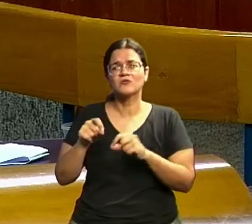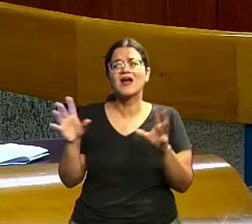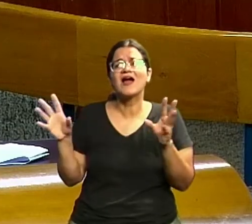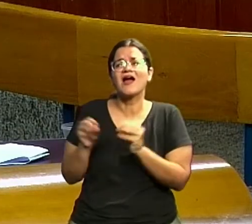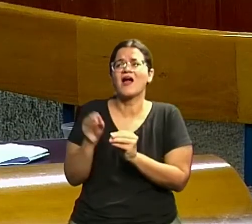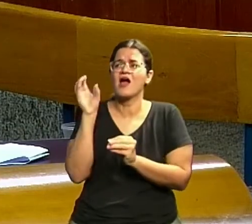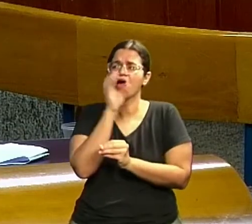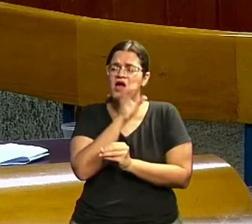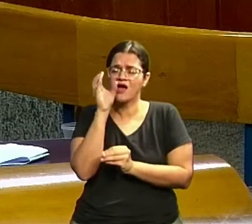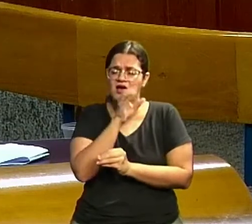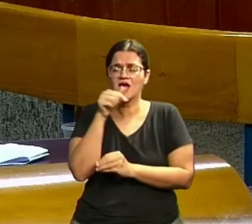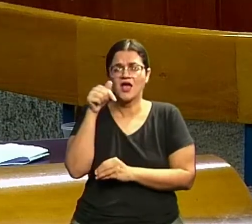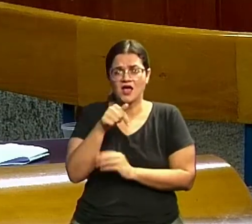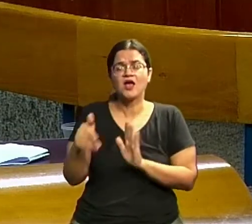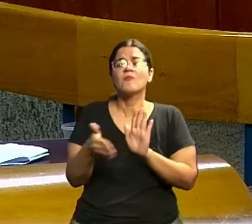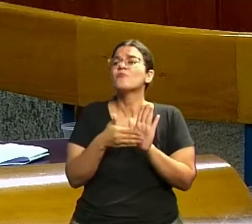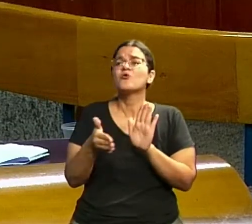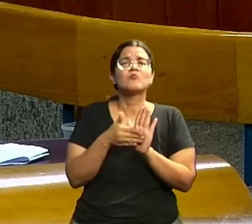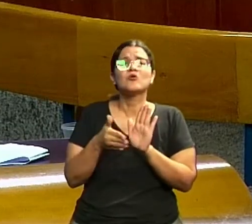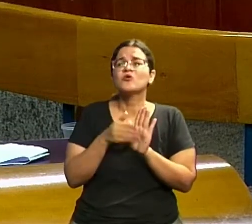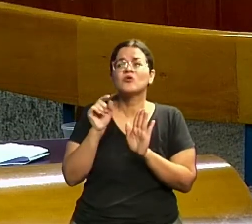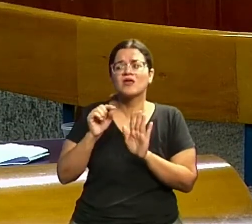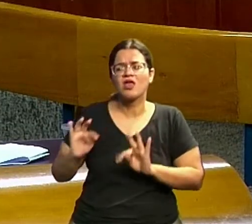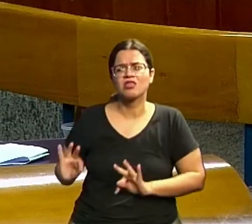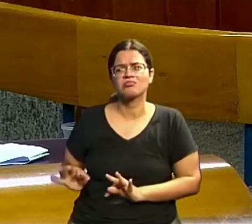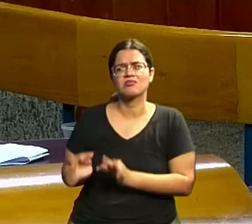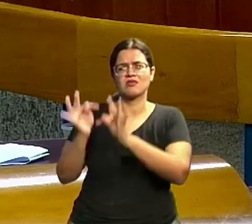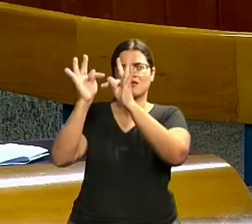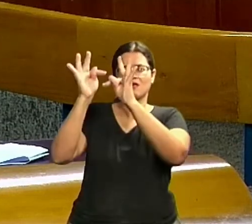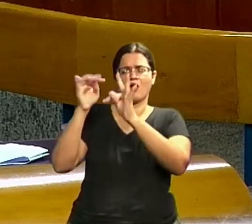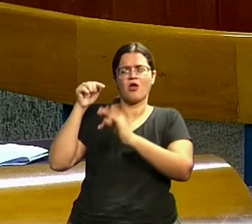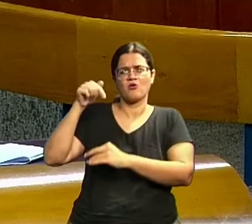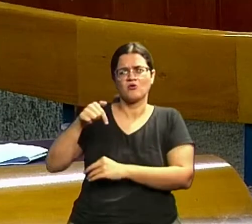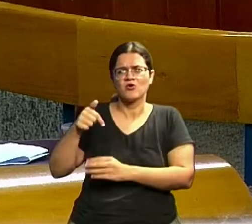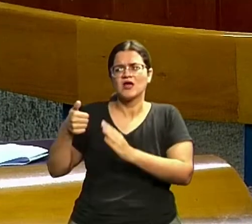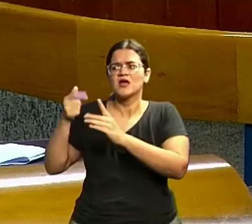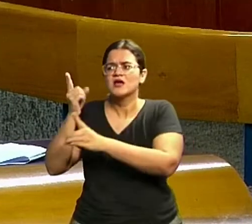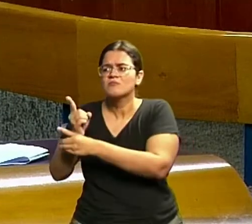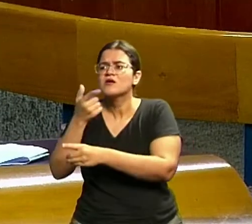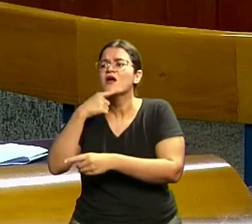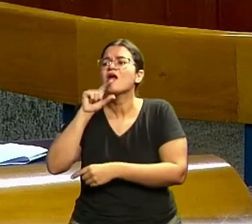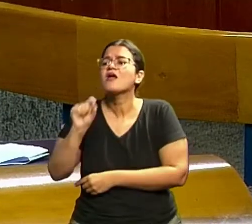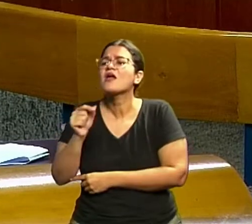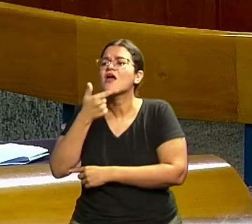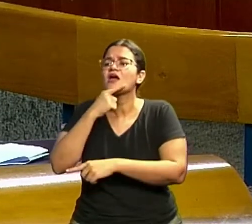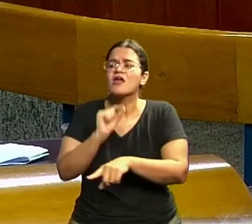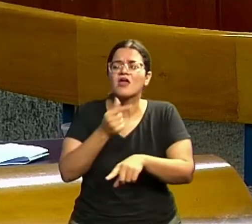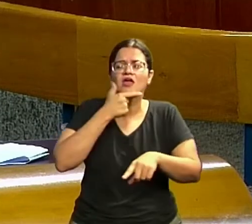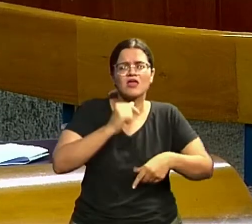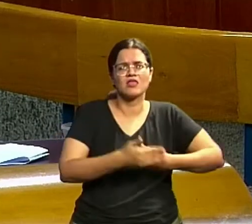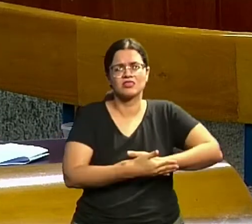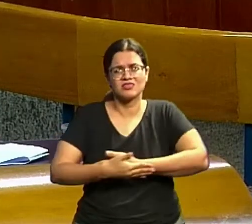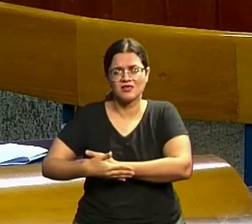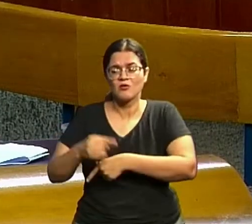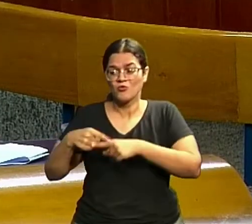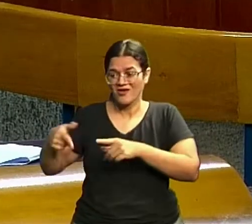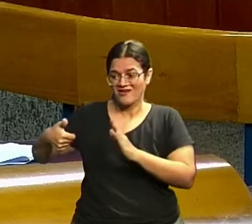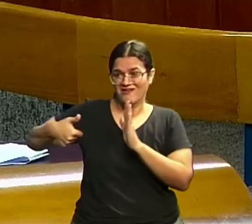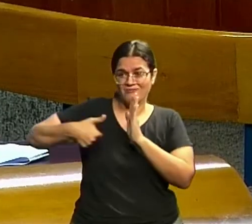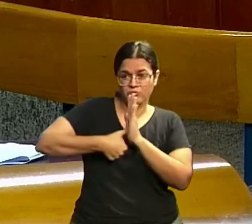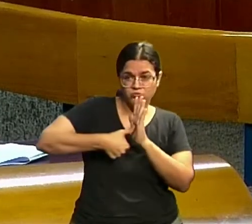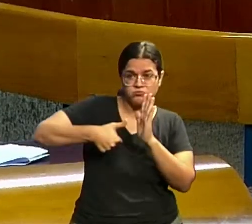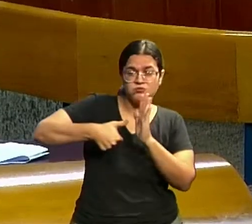poucas palavras. Esta proposta vem modernizar o sistema de identificação, pois como sistema